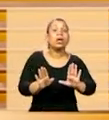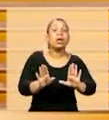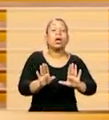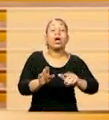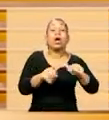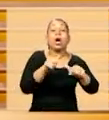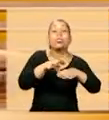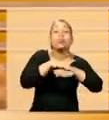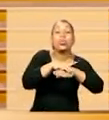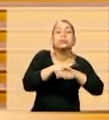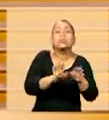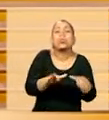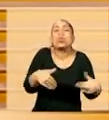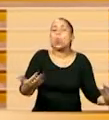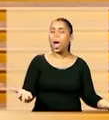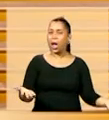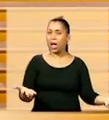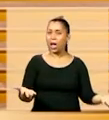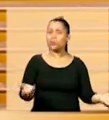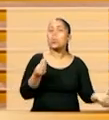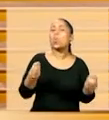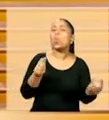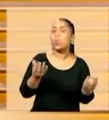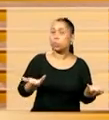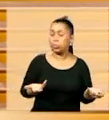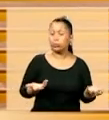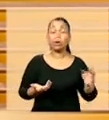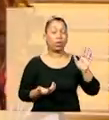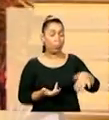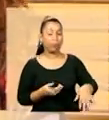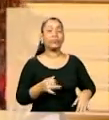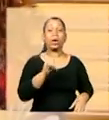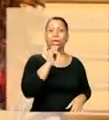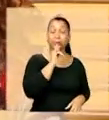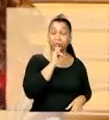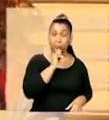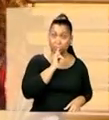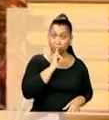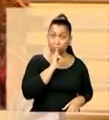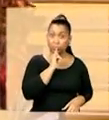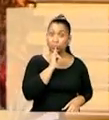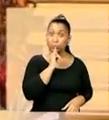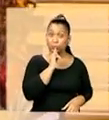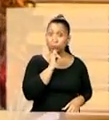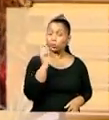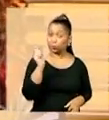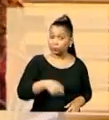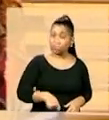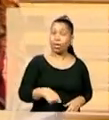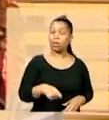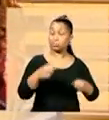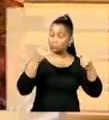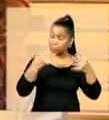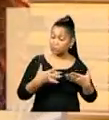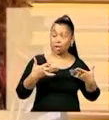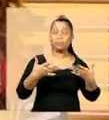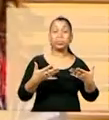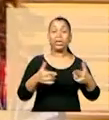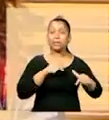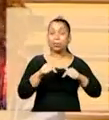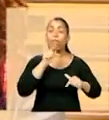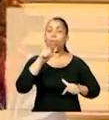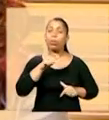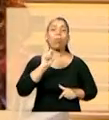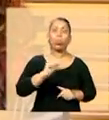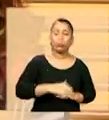Seriam em que casos específicos que são doenças do trabalho? É um exemplo que eu posso dar de uma doença relacionada